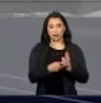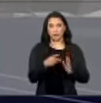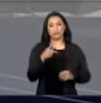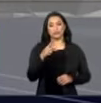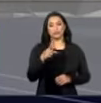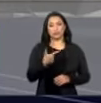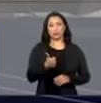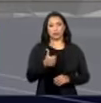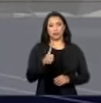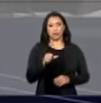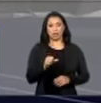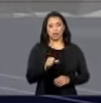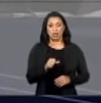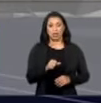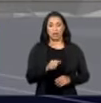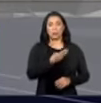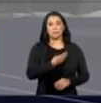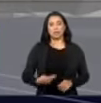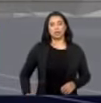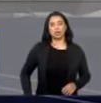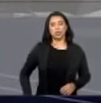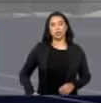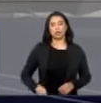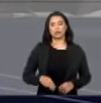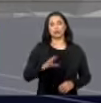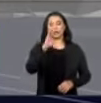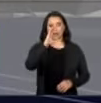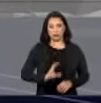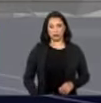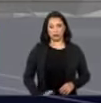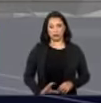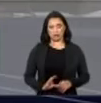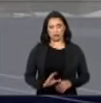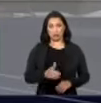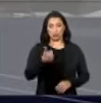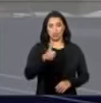do Estado da Cidadania em 20 de agosto de 2019,